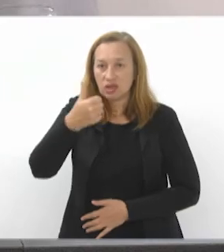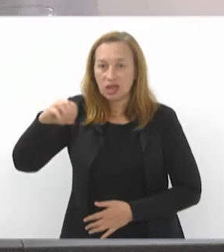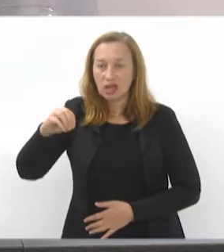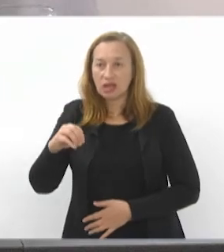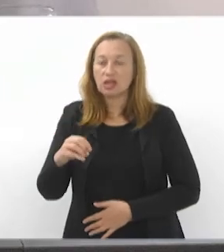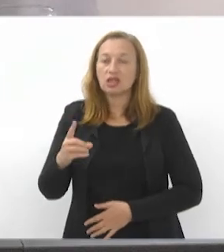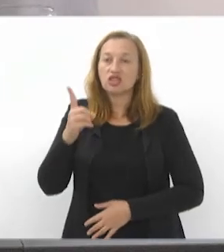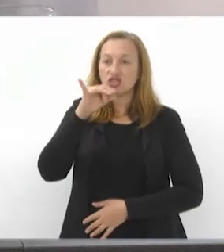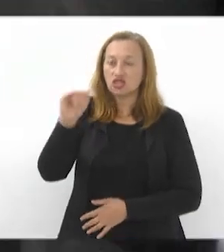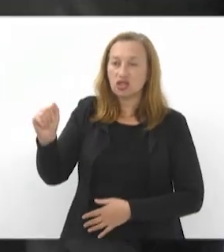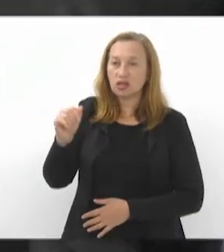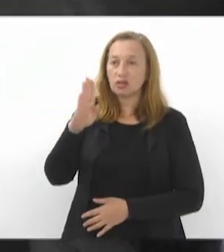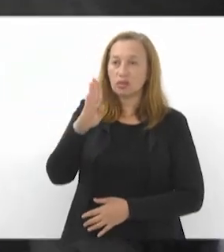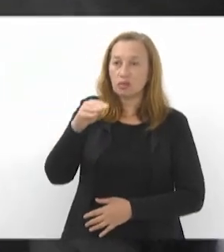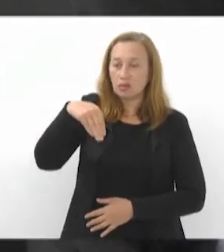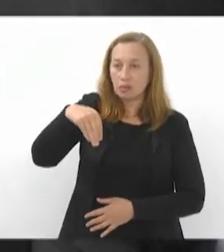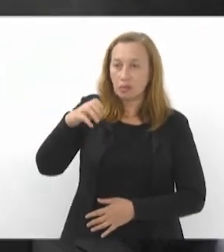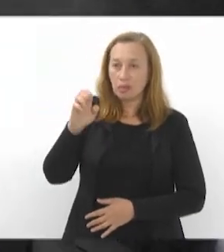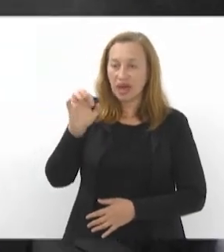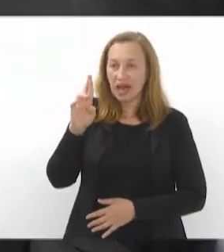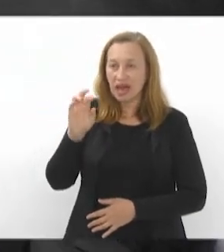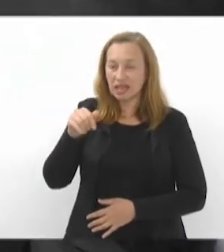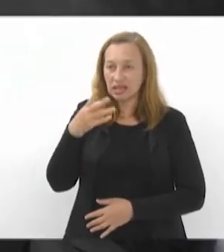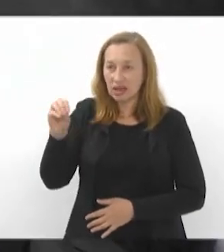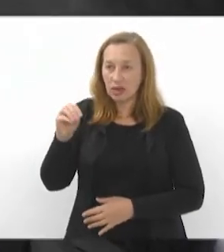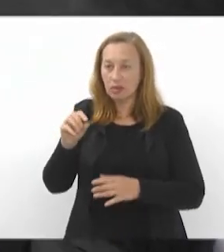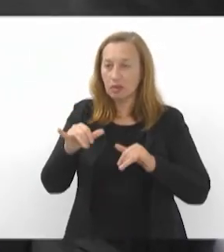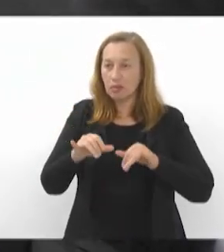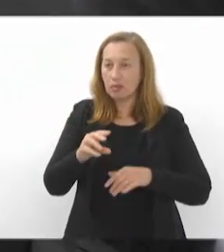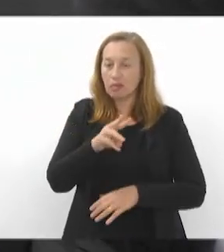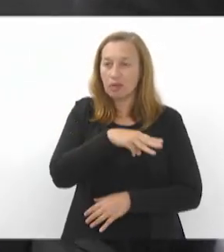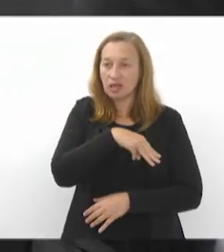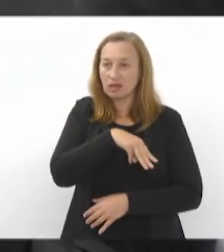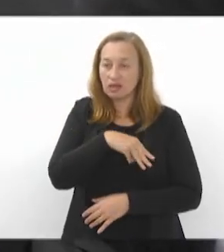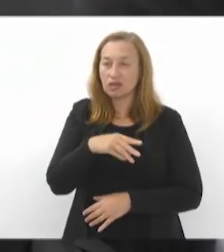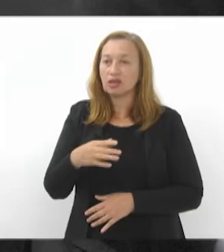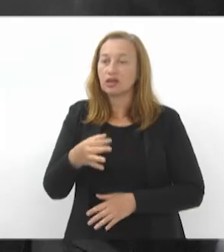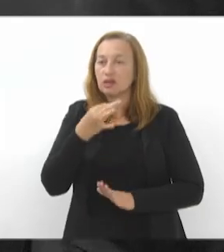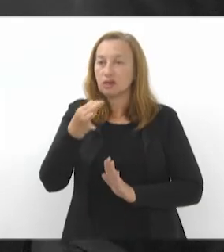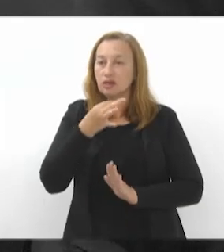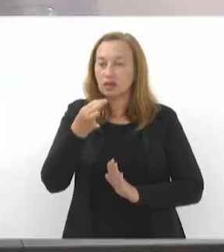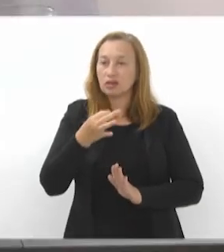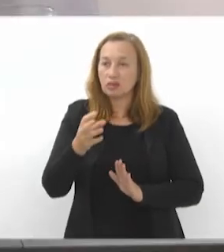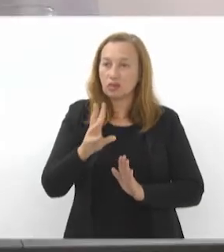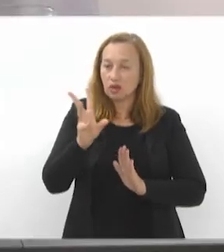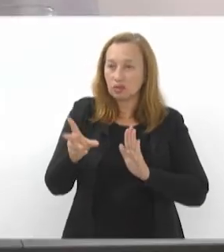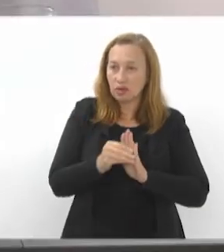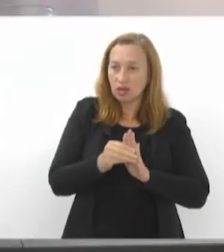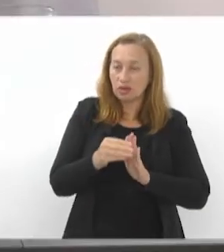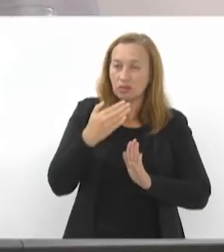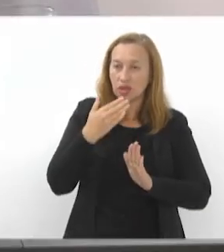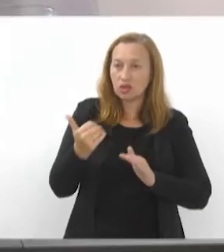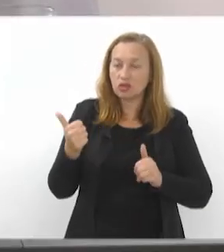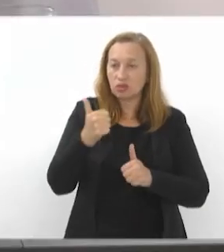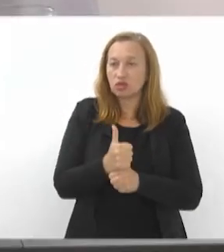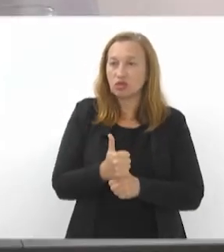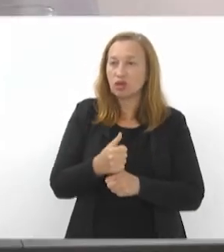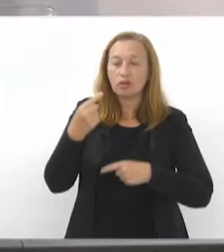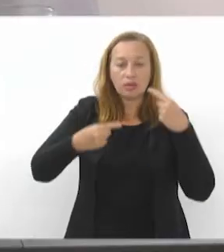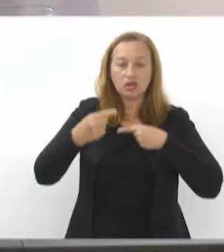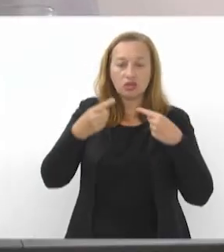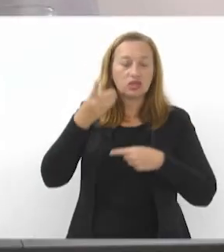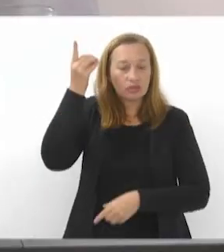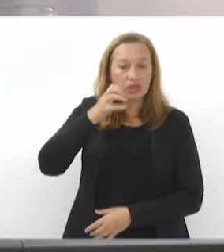Para aparecer, deputado Fred Pacheco. Parecer é pela legalidade com emendas, concluindo por substitutivo. Em discussão. Para discutir, presidente. Para discutir, deputada